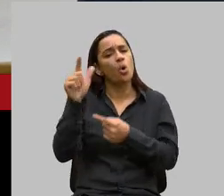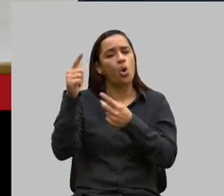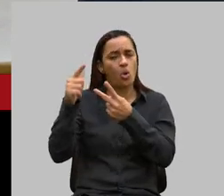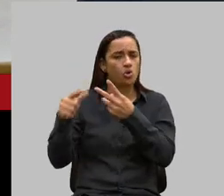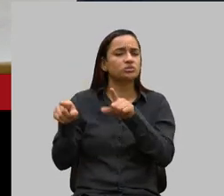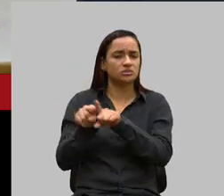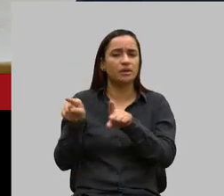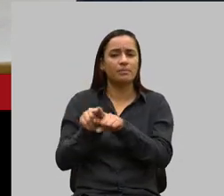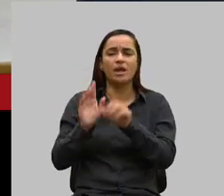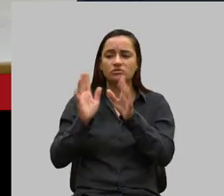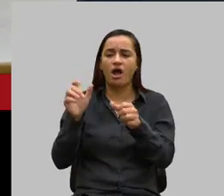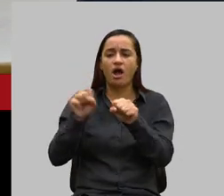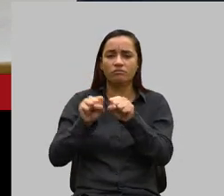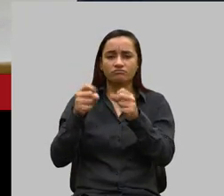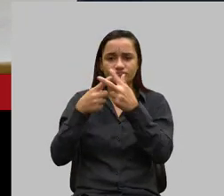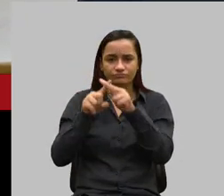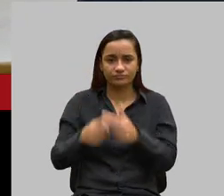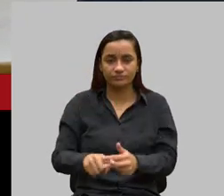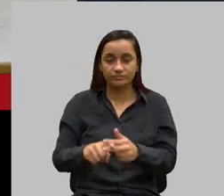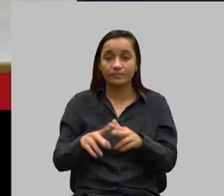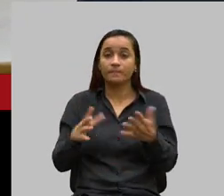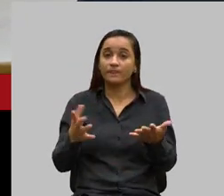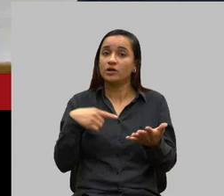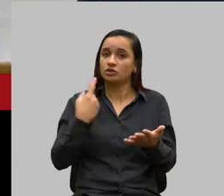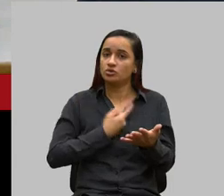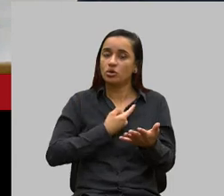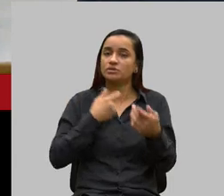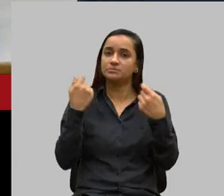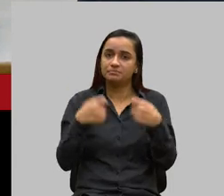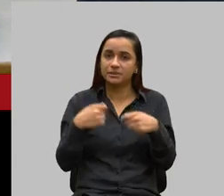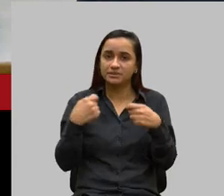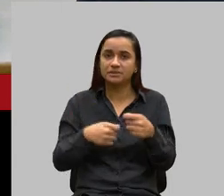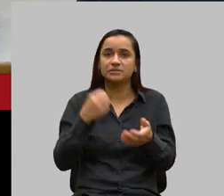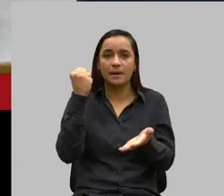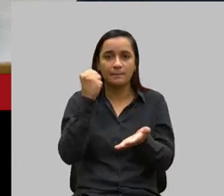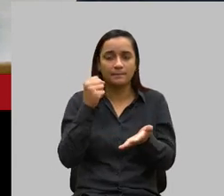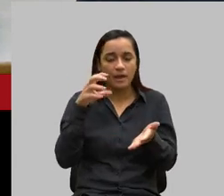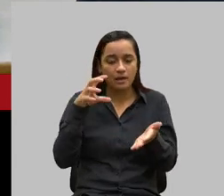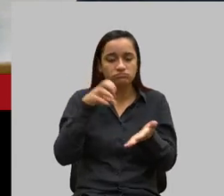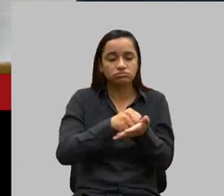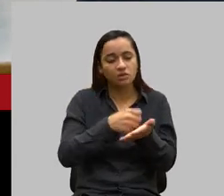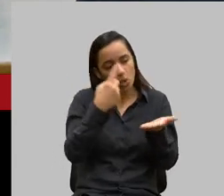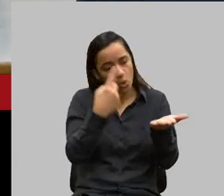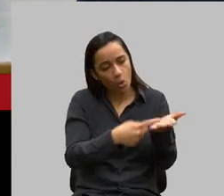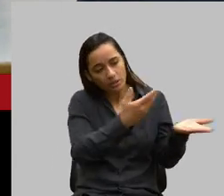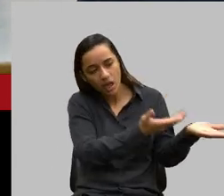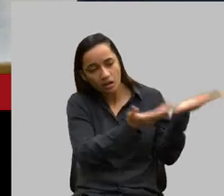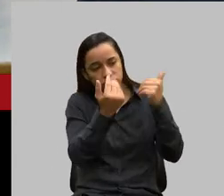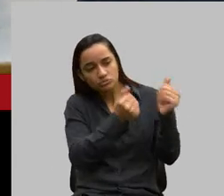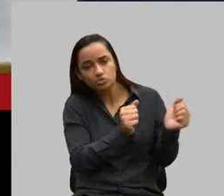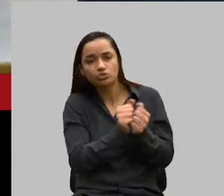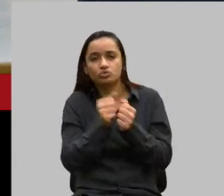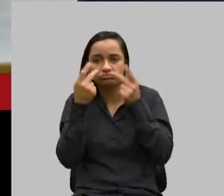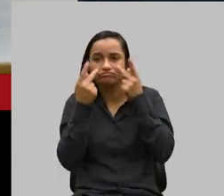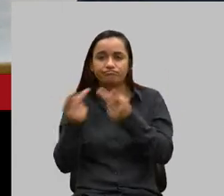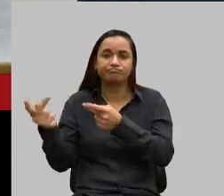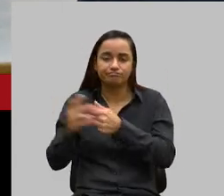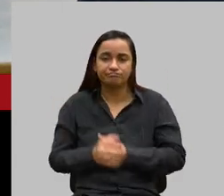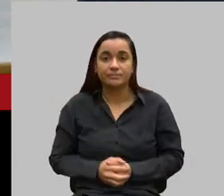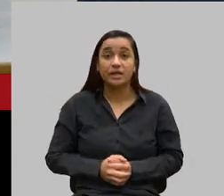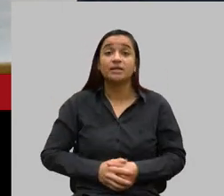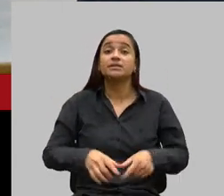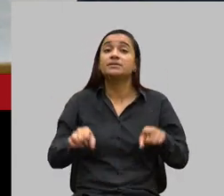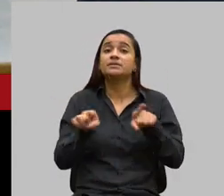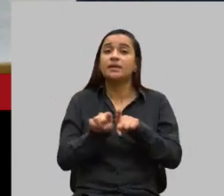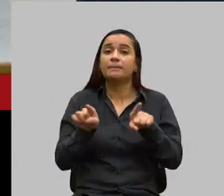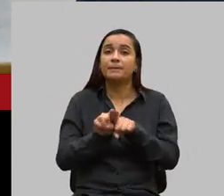nós eh precisa que você marcar pra gente levar esse pessoal aí também nós estamos vendo e eu